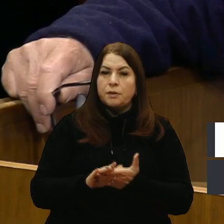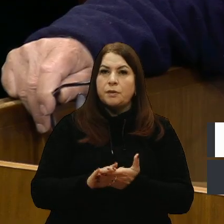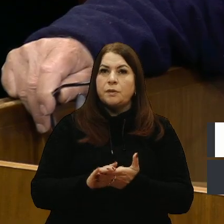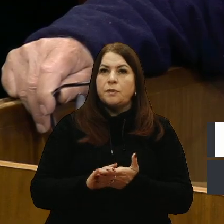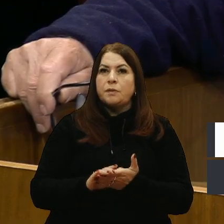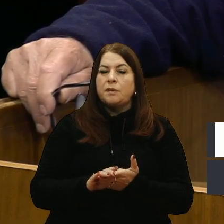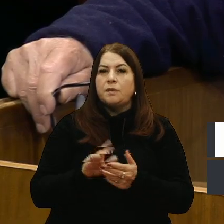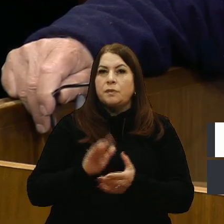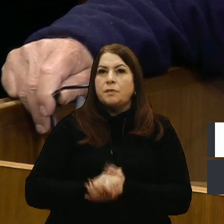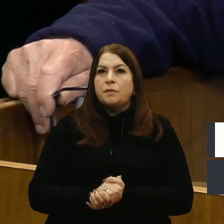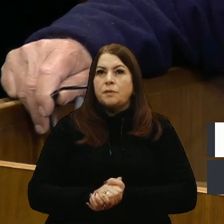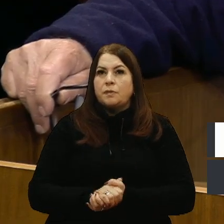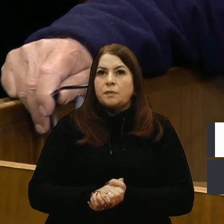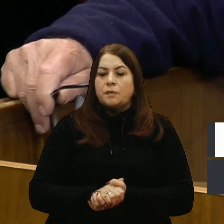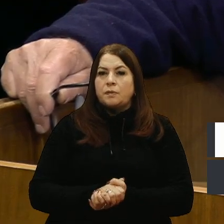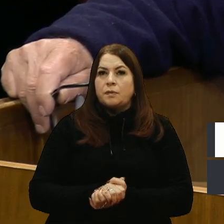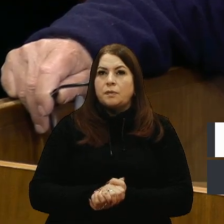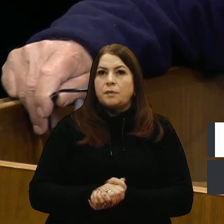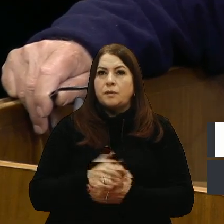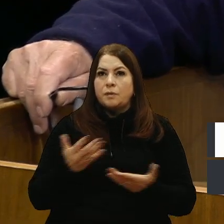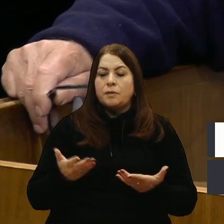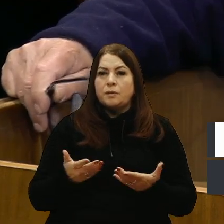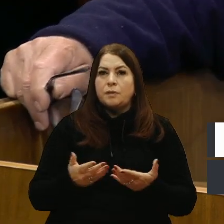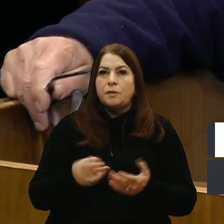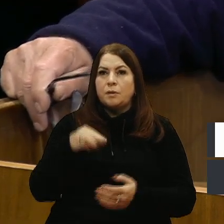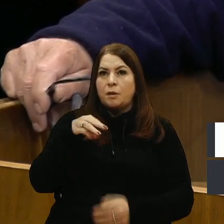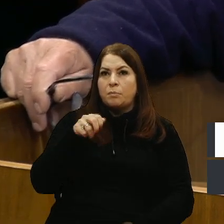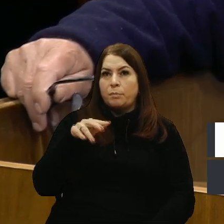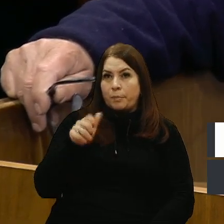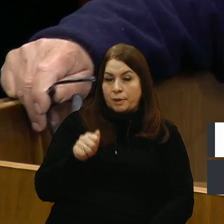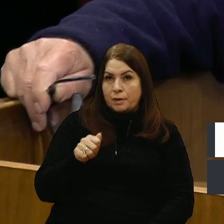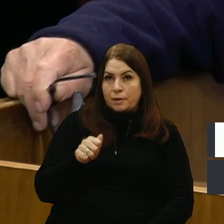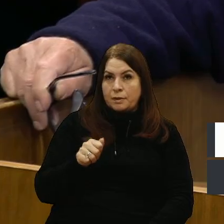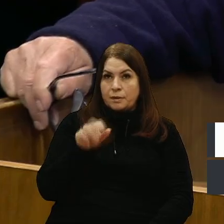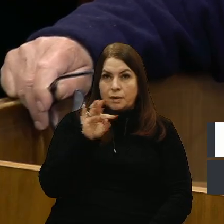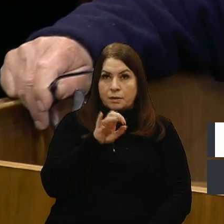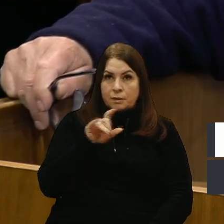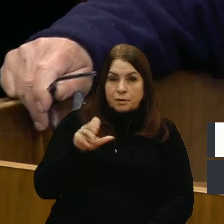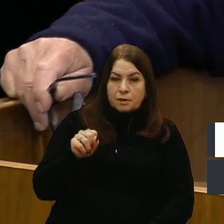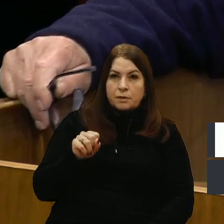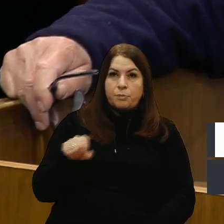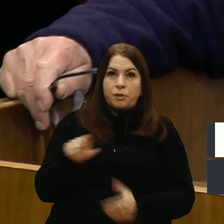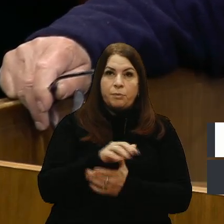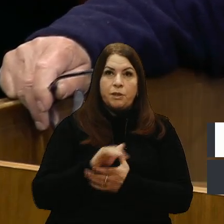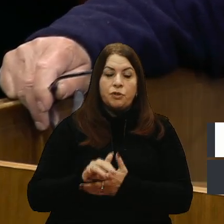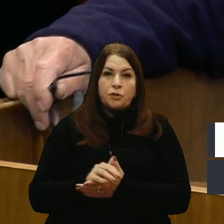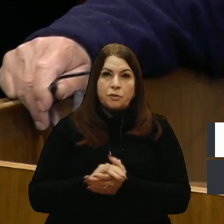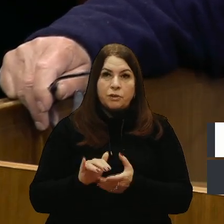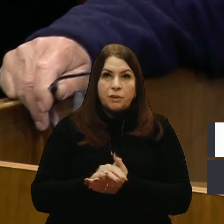vacina, né? Então, a Magda Teles, diretora,